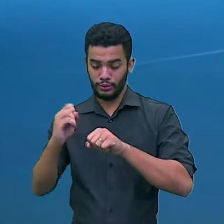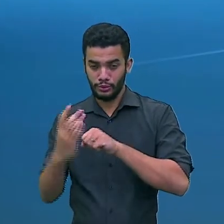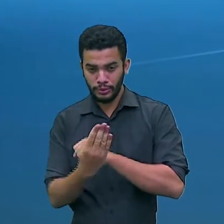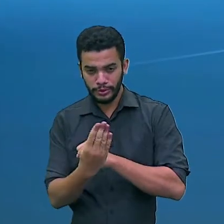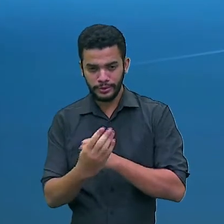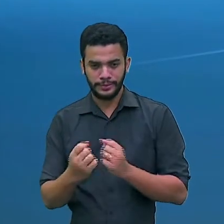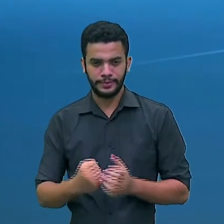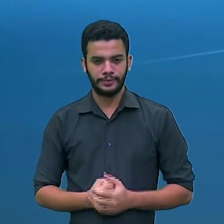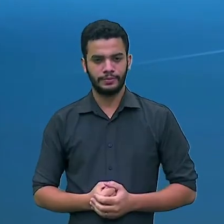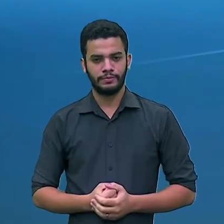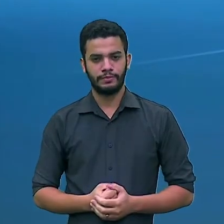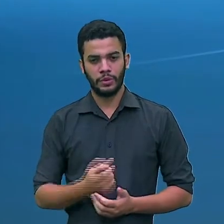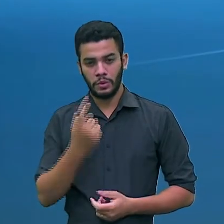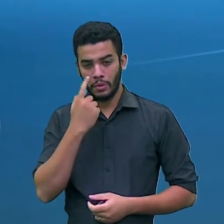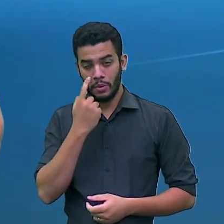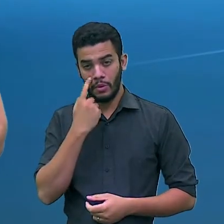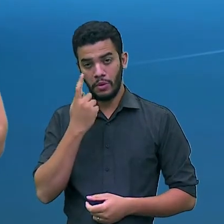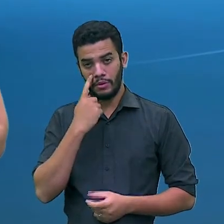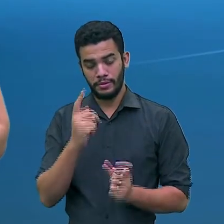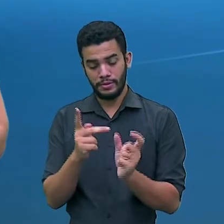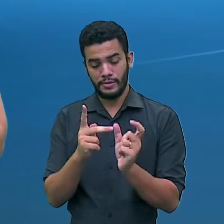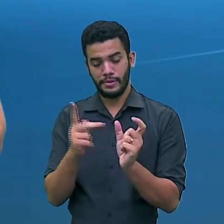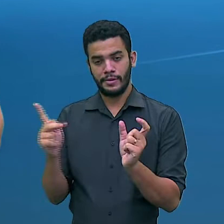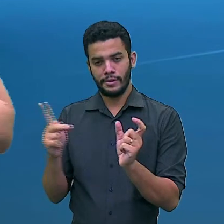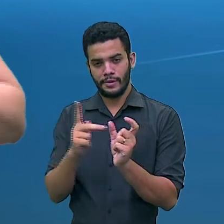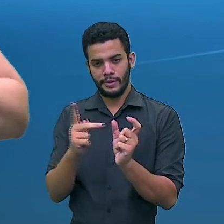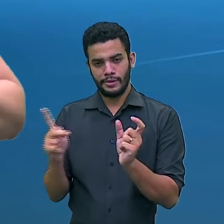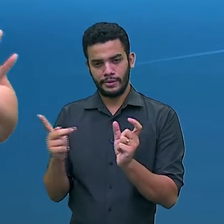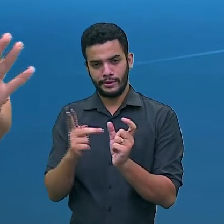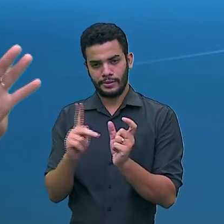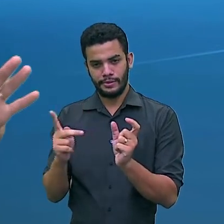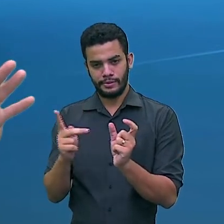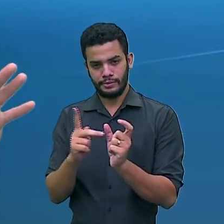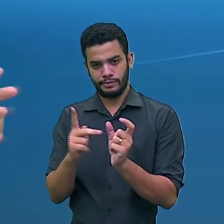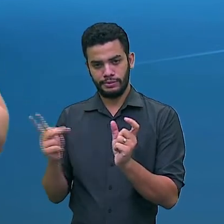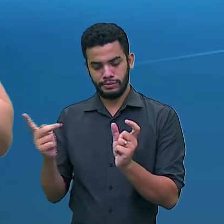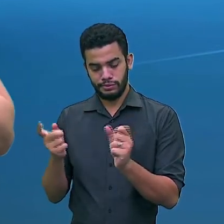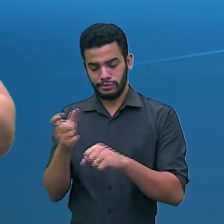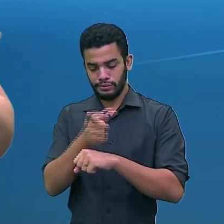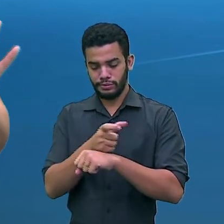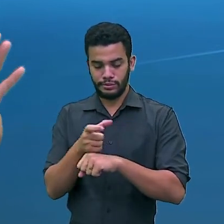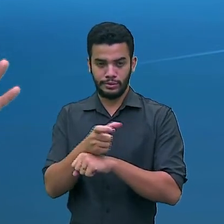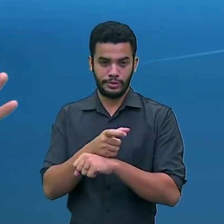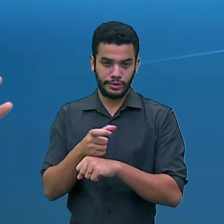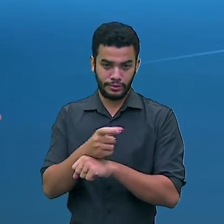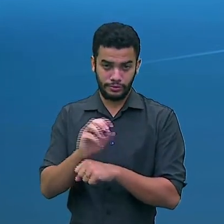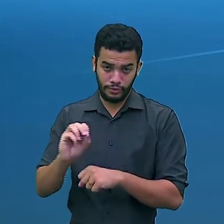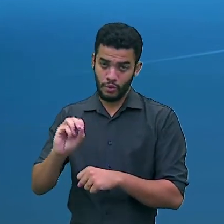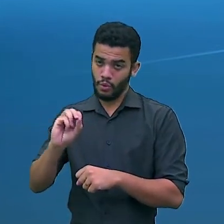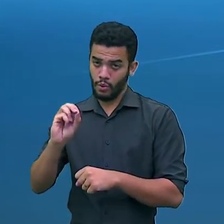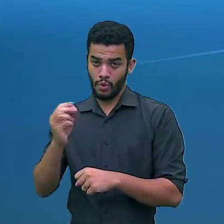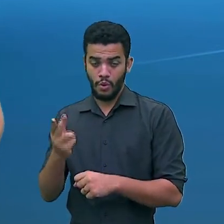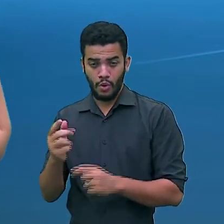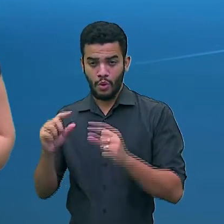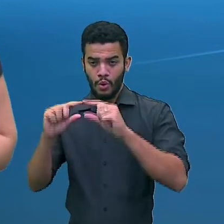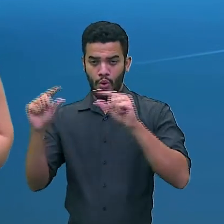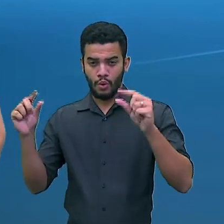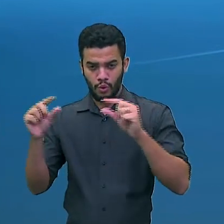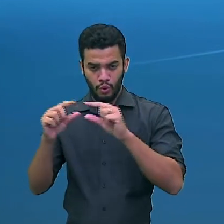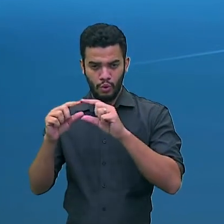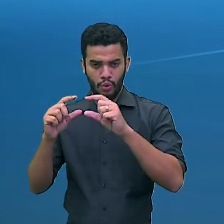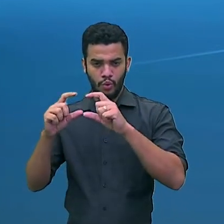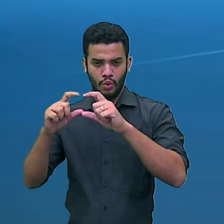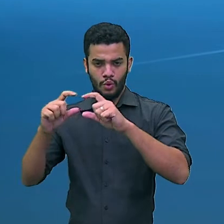O predicativo do sujeito formado por um adjetivo ou uma locução adjetiva. Até aqui tudo simples, né? Tudo